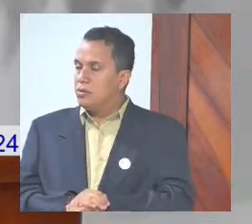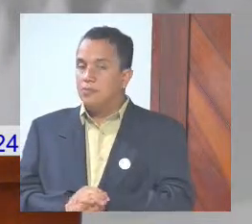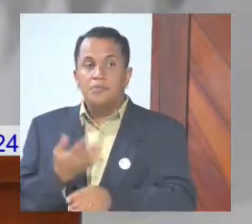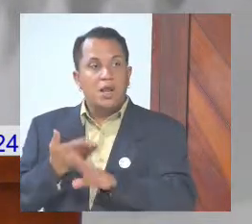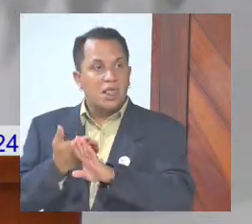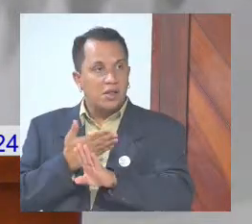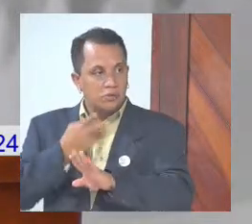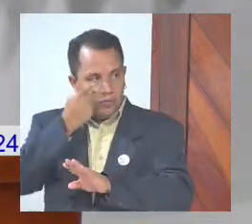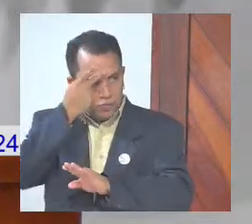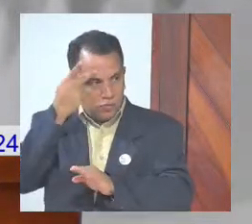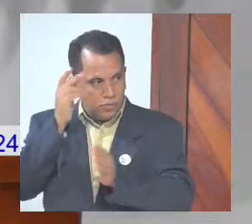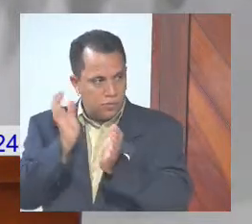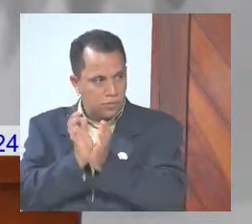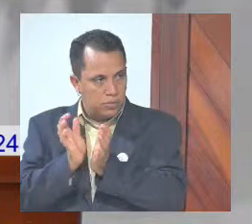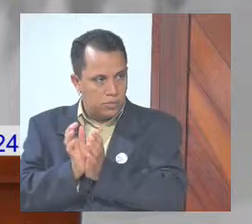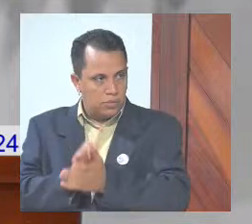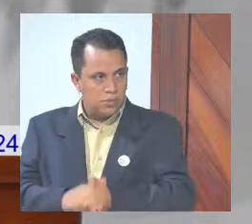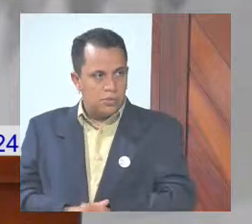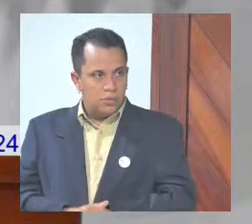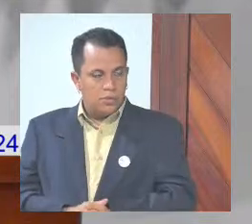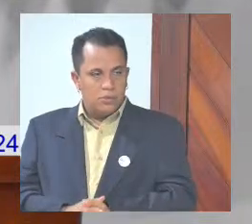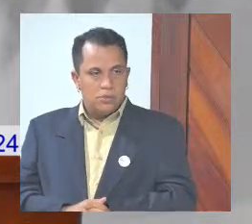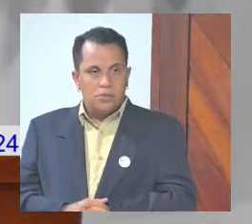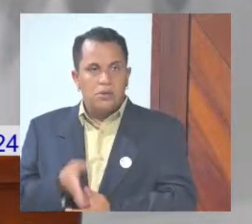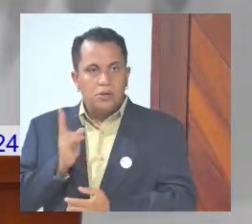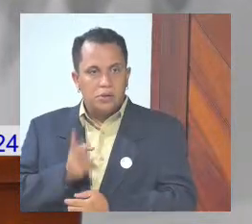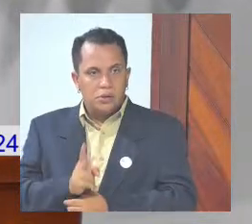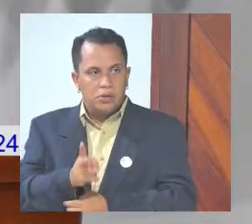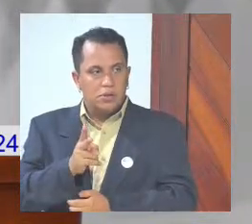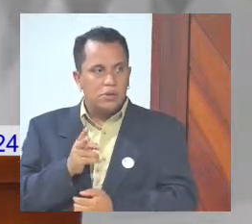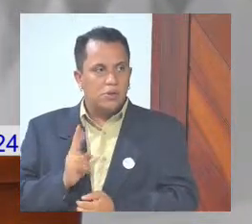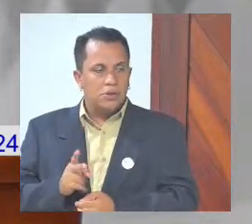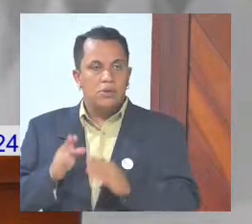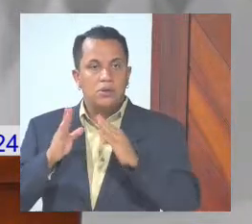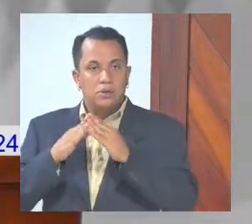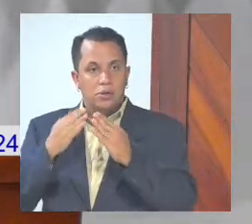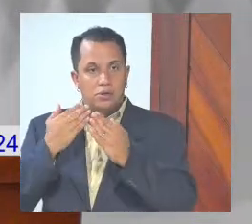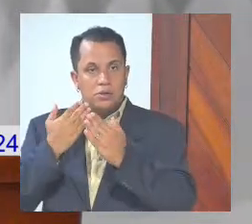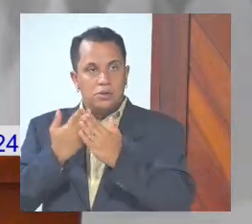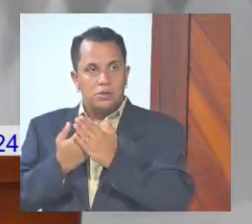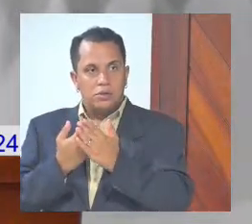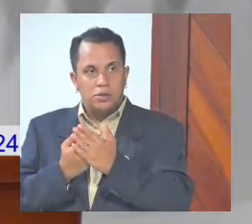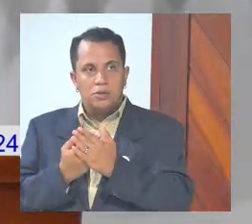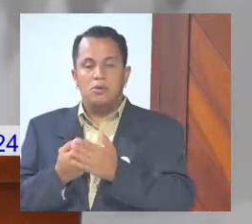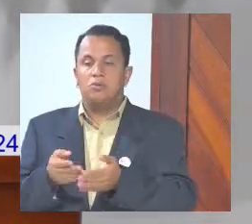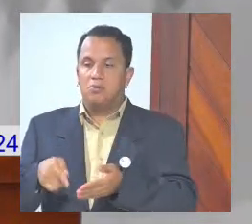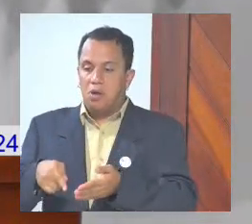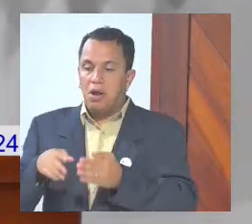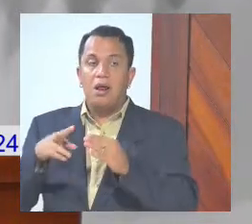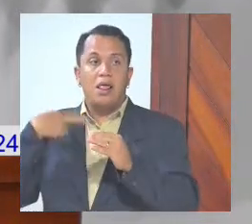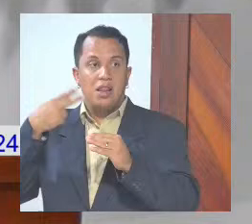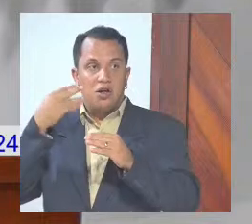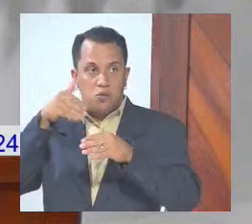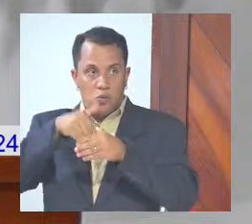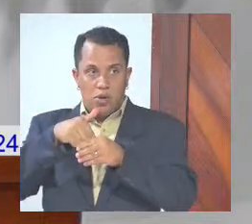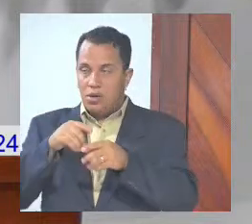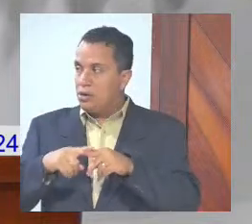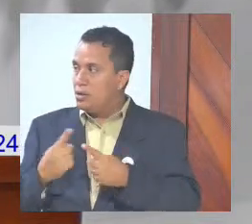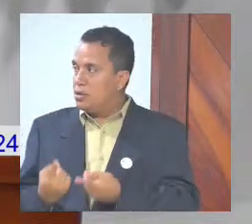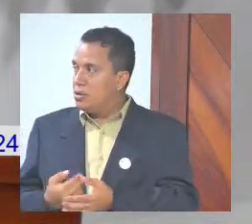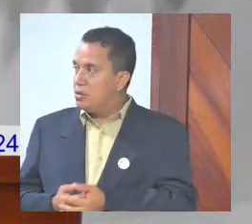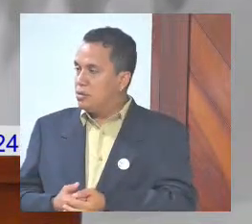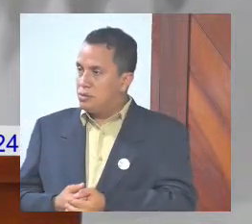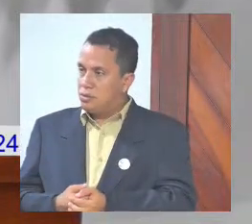município de Pinheiro vai ter o meu apoio aqui sempre, enquanto eu estiver nesta casa exercendo o meu papel de vereador.